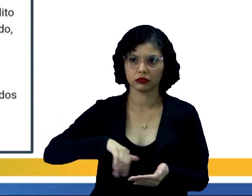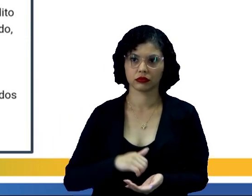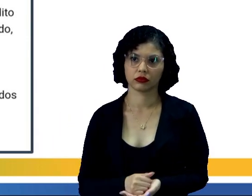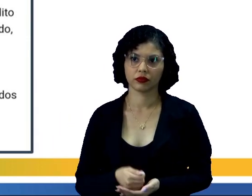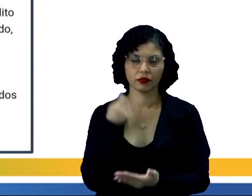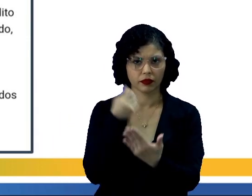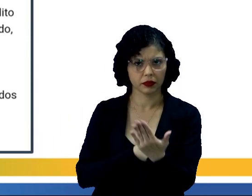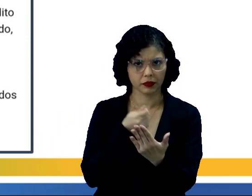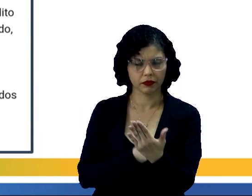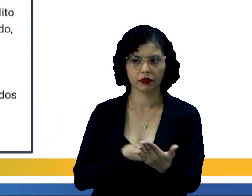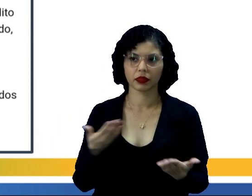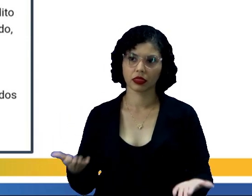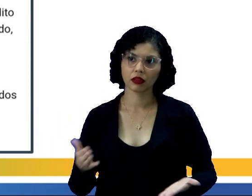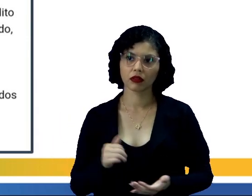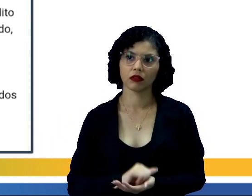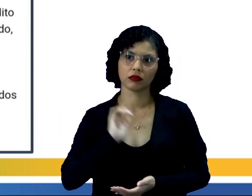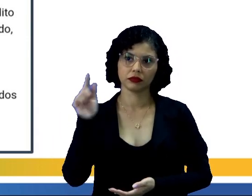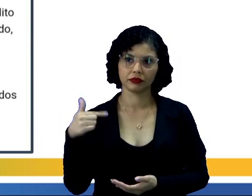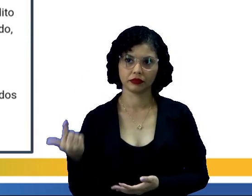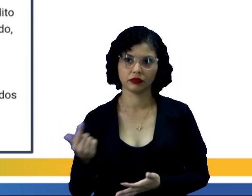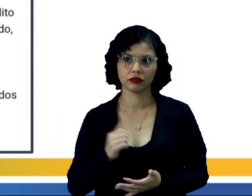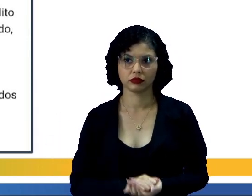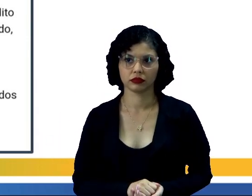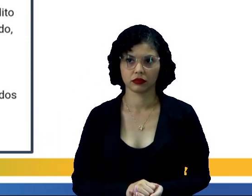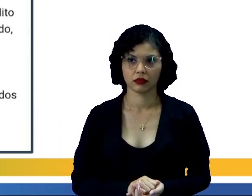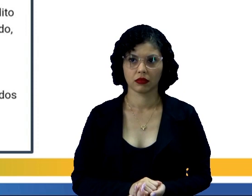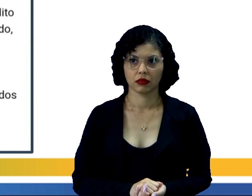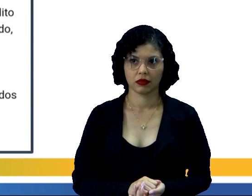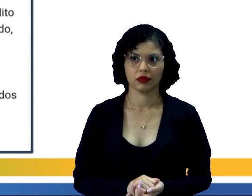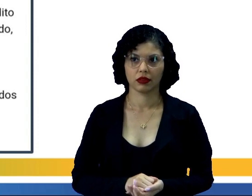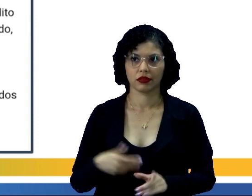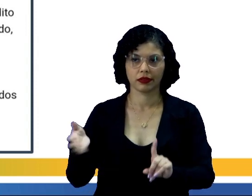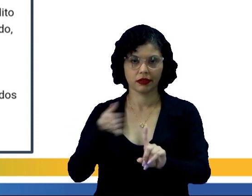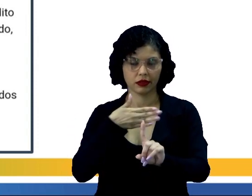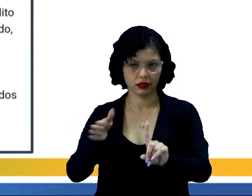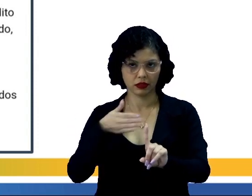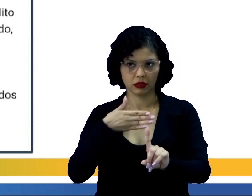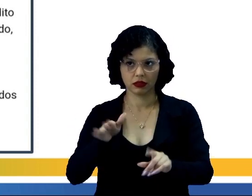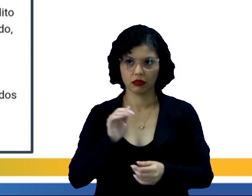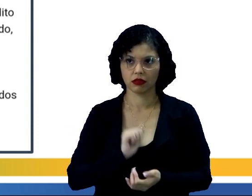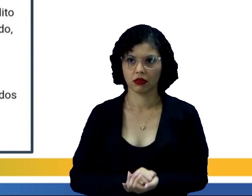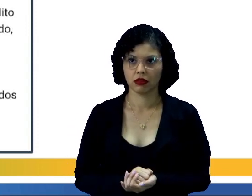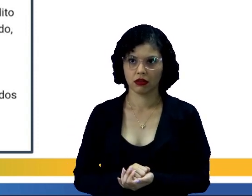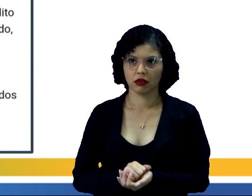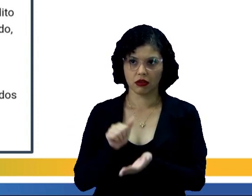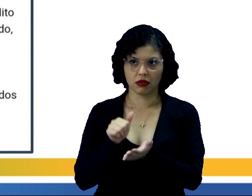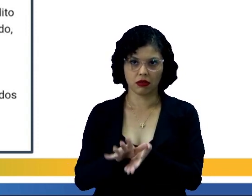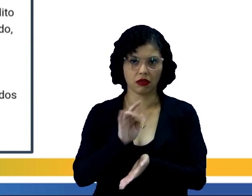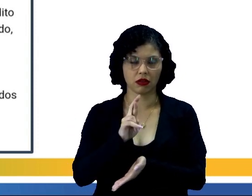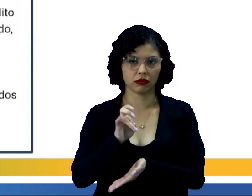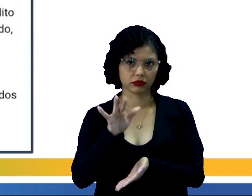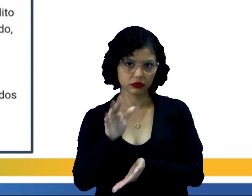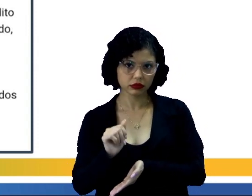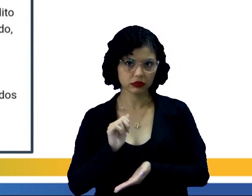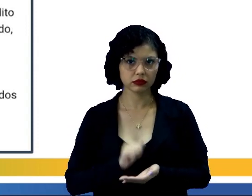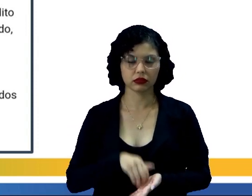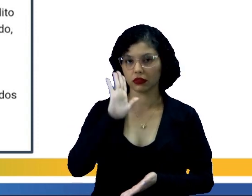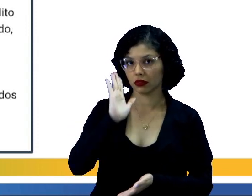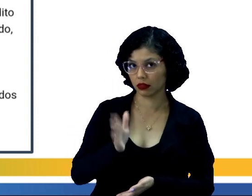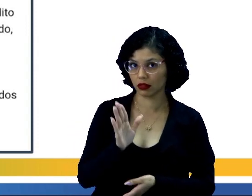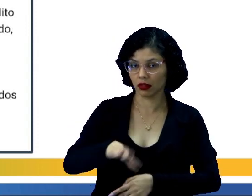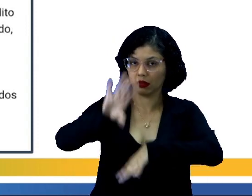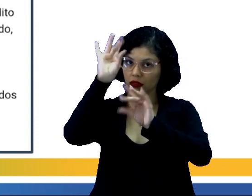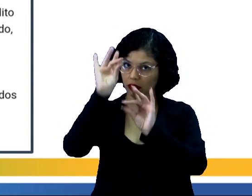lá, obrigatoriamente. E o outro tem assim, venezuelanos são agredidos e expulsos em Roraima. Já o que está